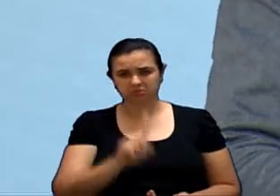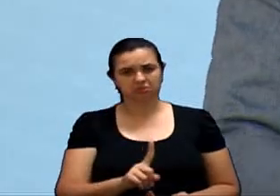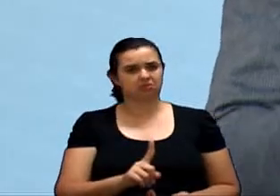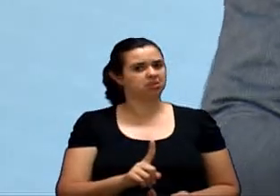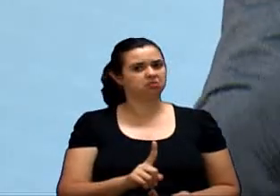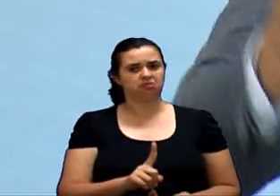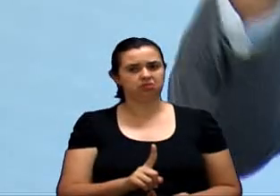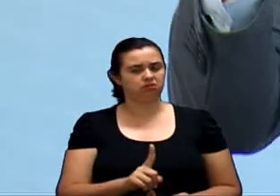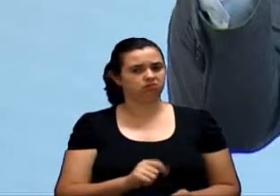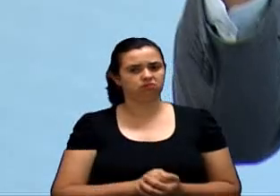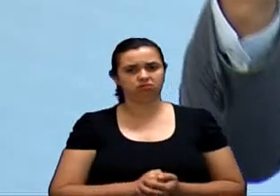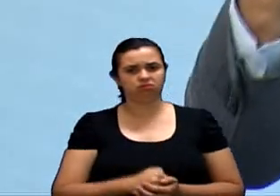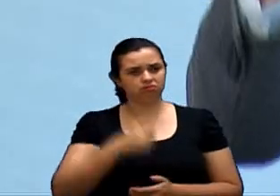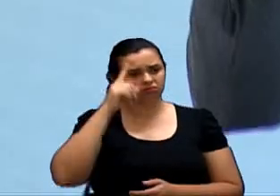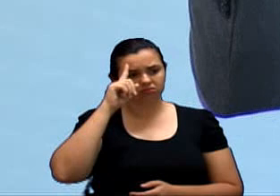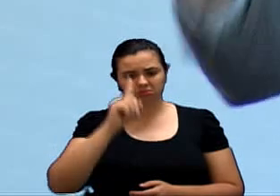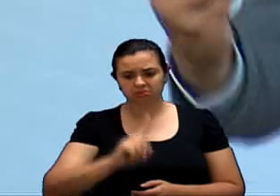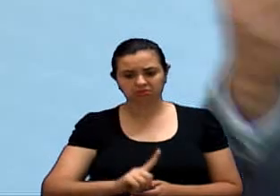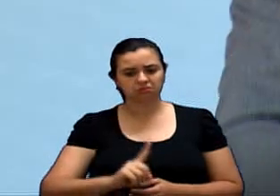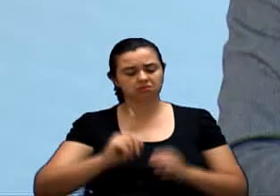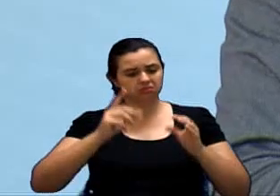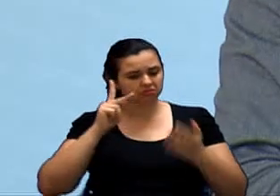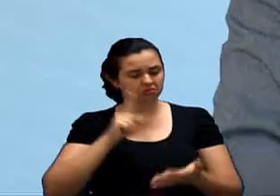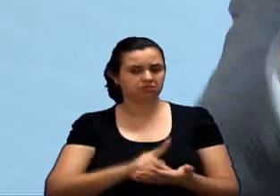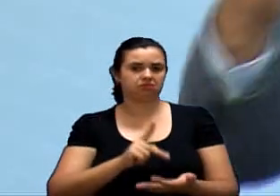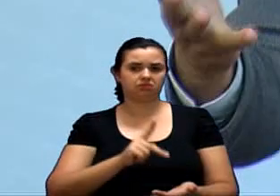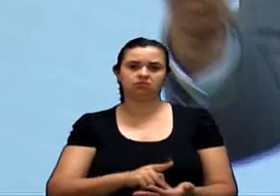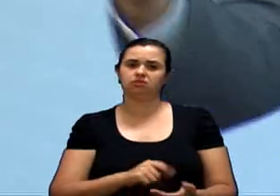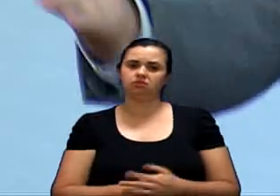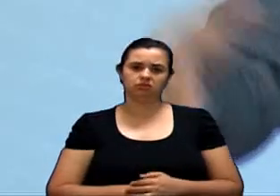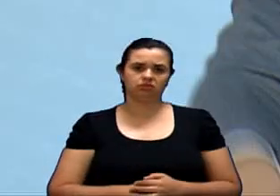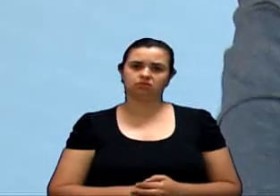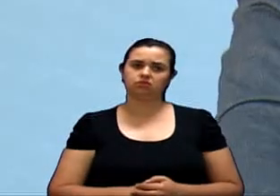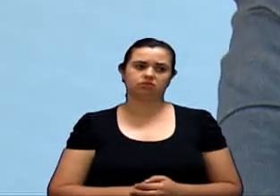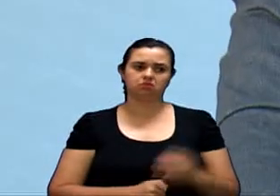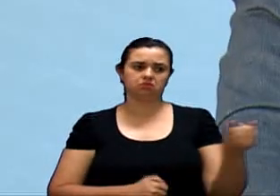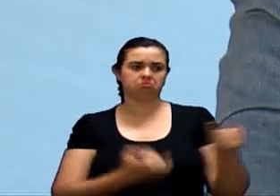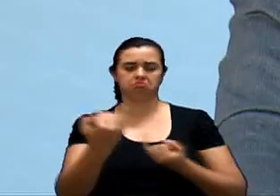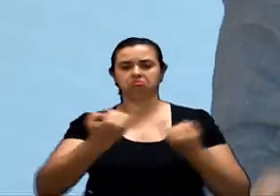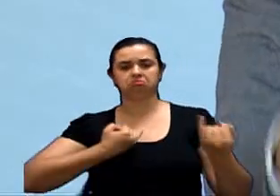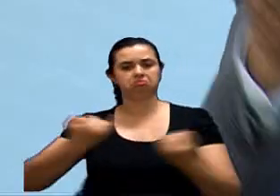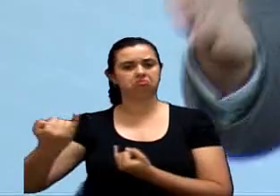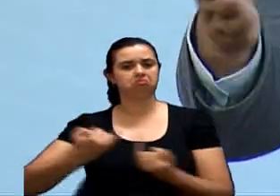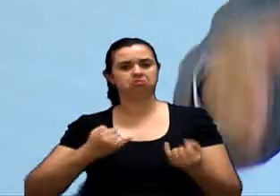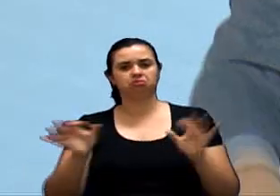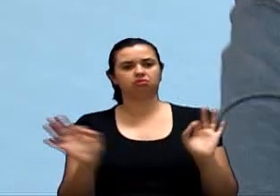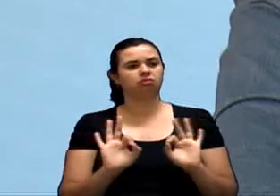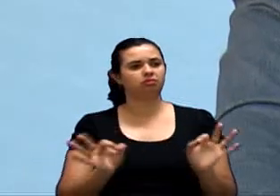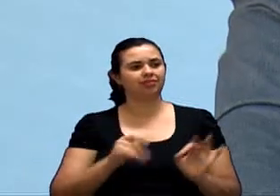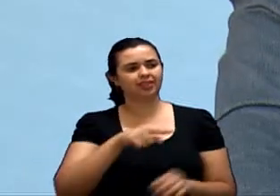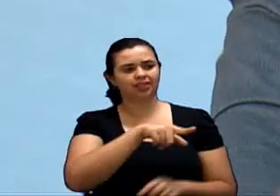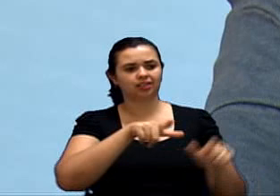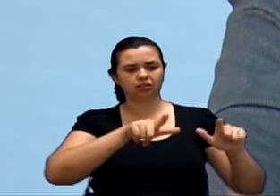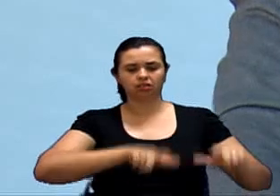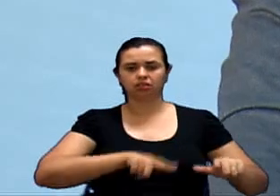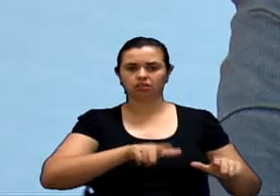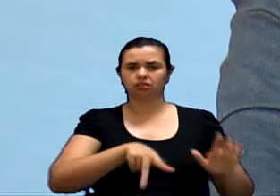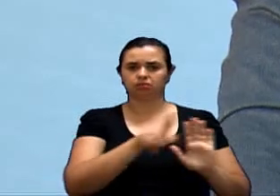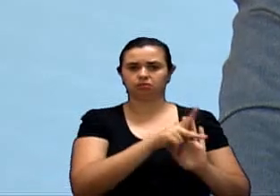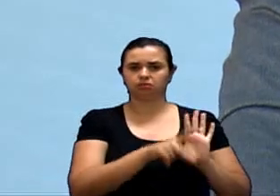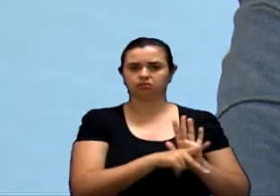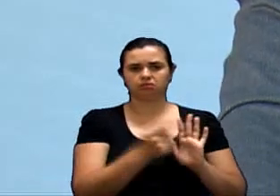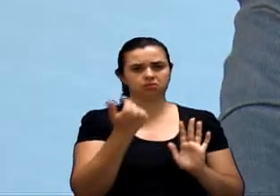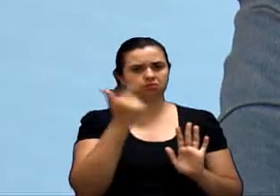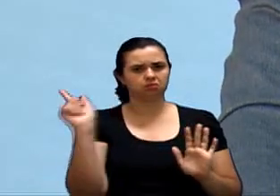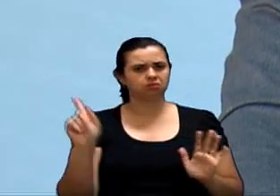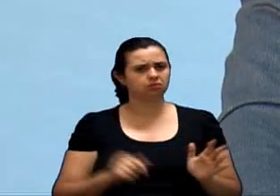existia qualquer outra entidade a par para buscar recursos naquela área, buscar aquela área para fazer algum projeto.